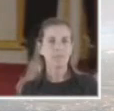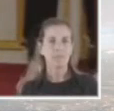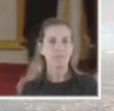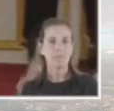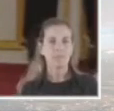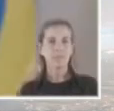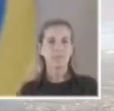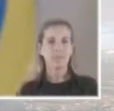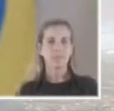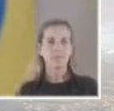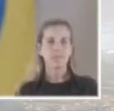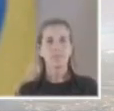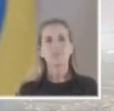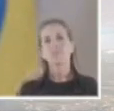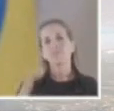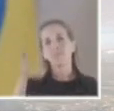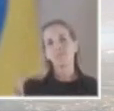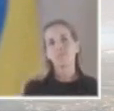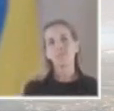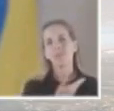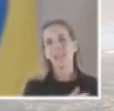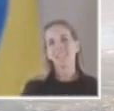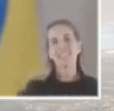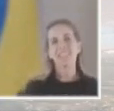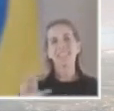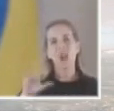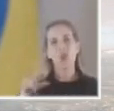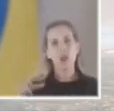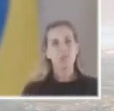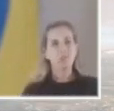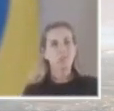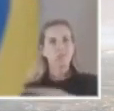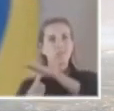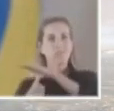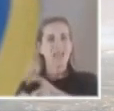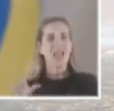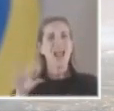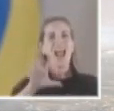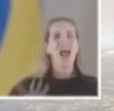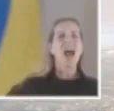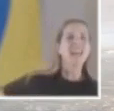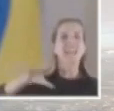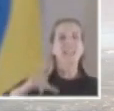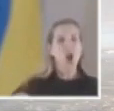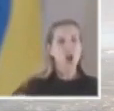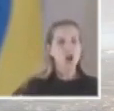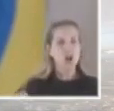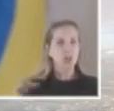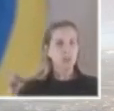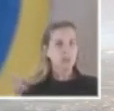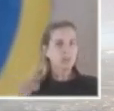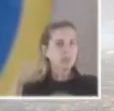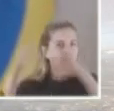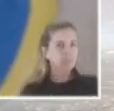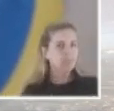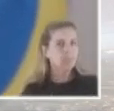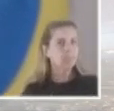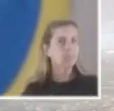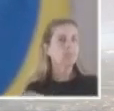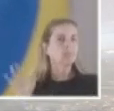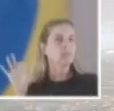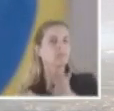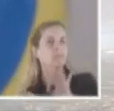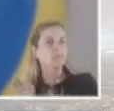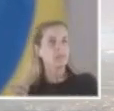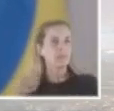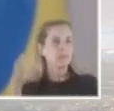várias vezes, mas há um agravante da situação muito frágil da economia argentina, não é, governador? De que